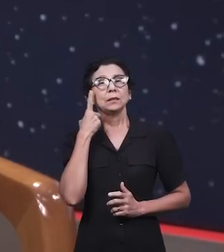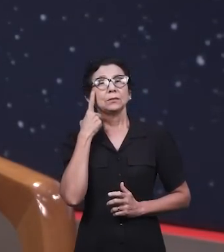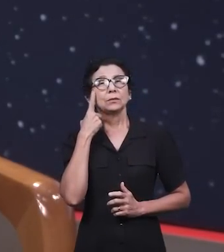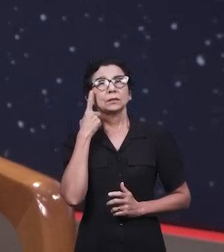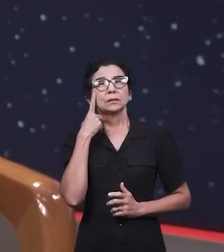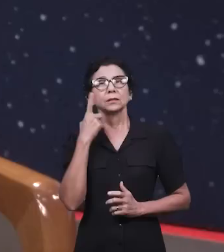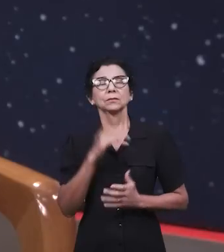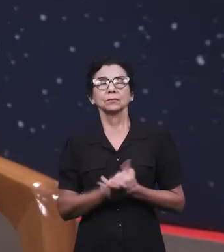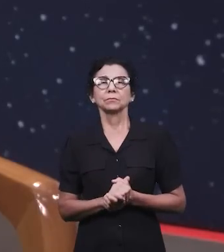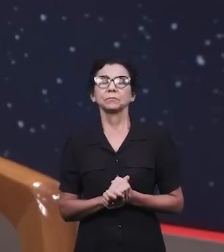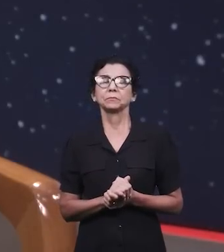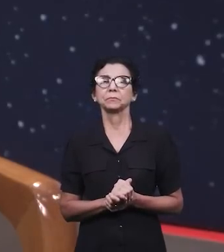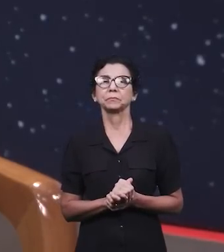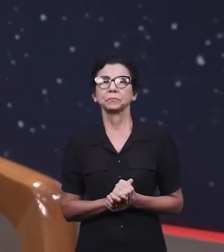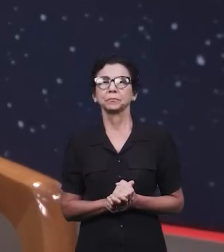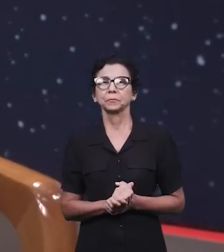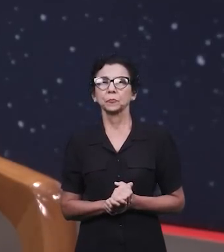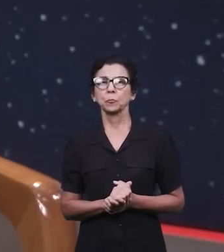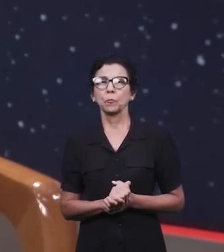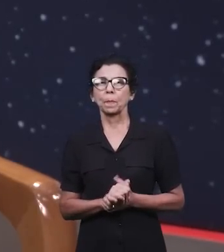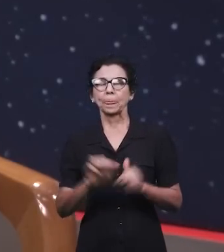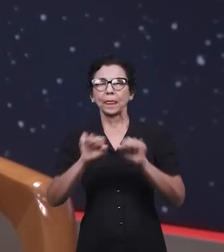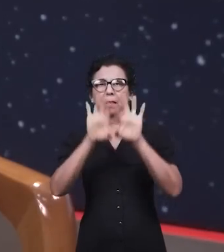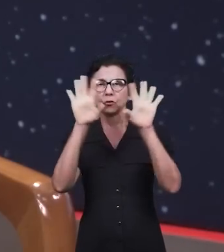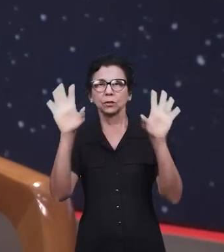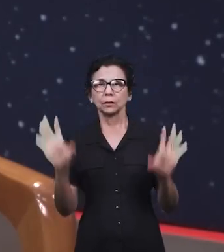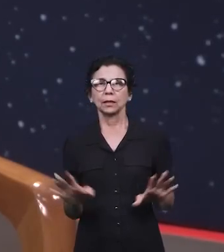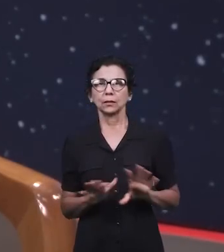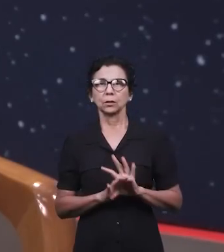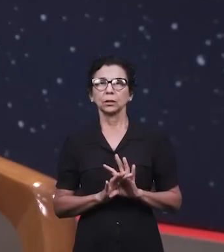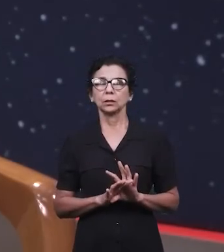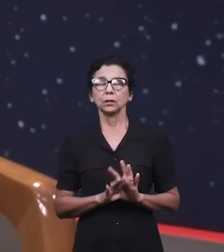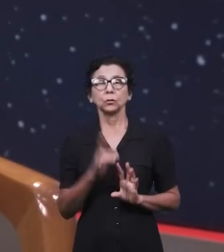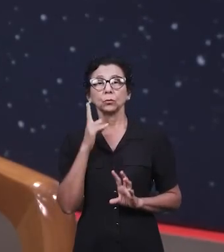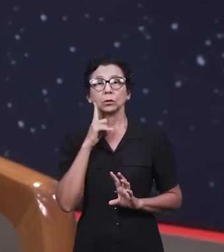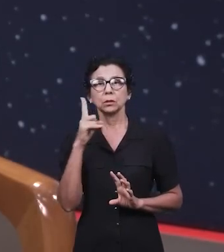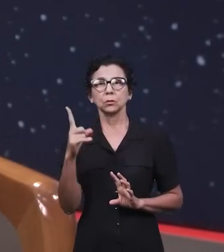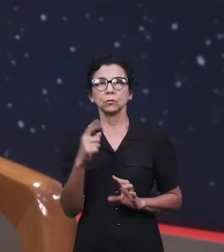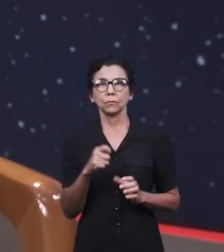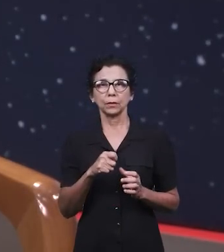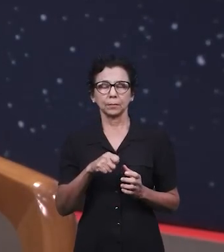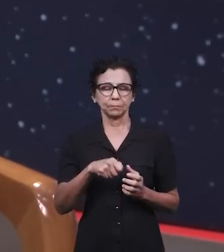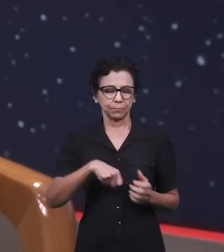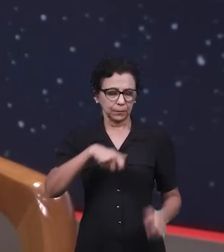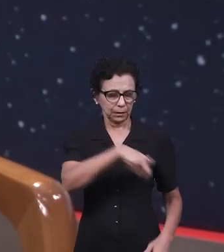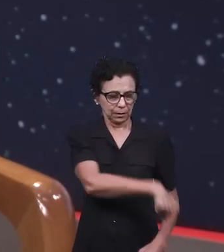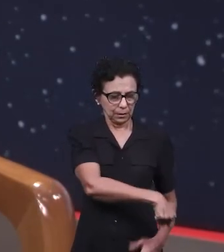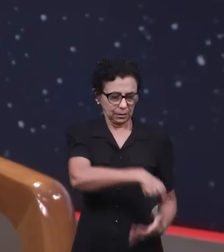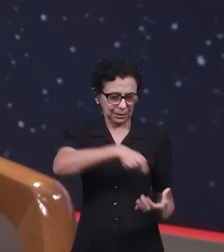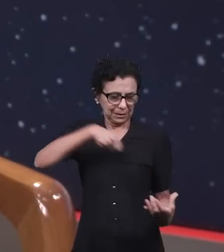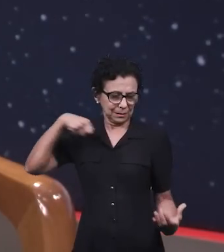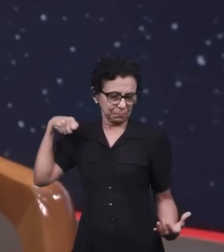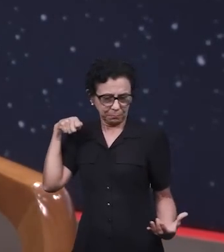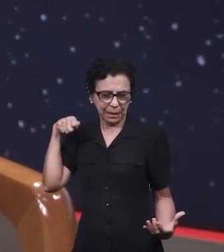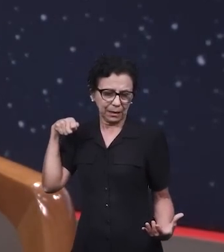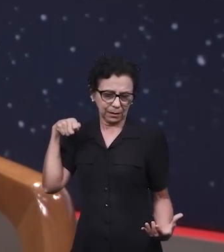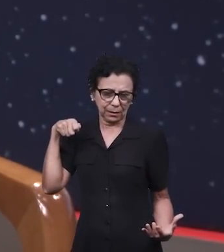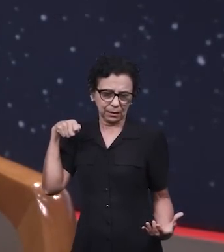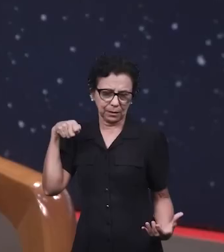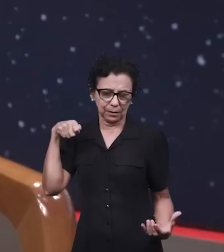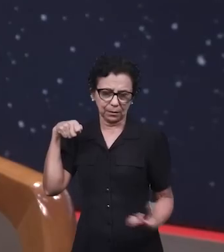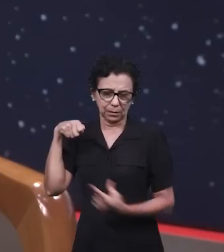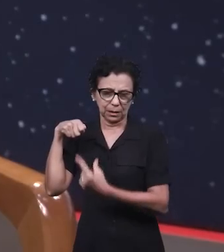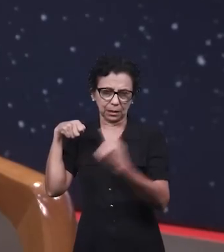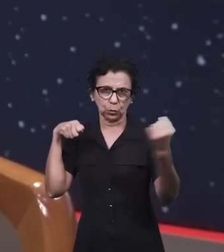nós vemos um título desse, do Senhor Jesus, a espada, e a gente vê a relação que tem com a igreja de Pérgamo, que foi